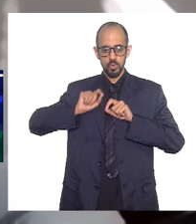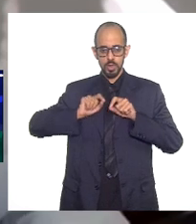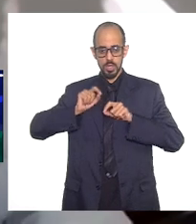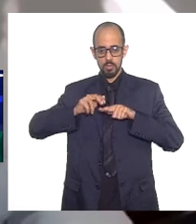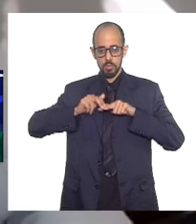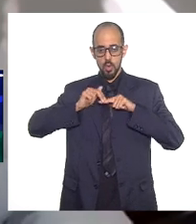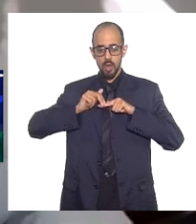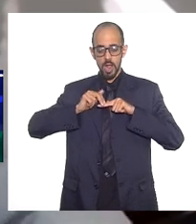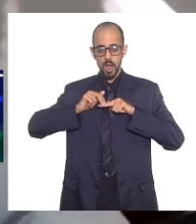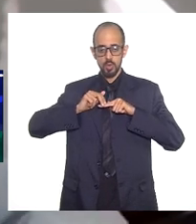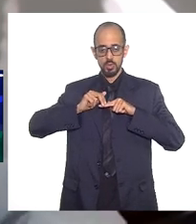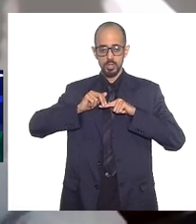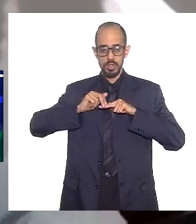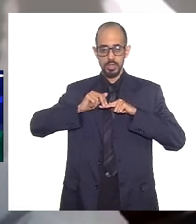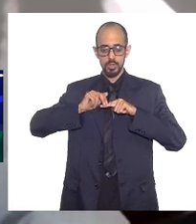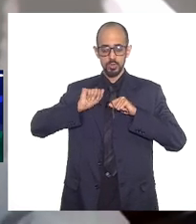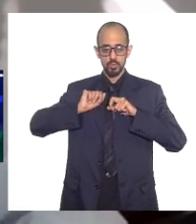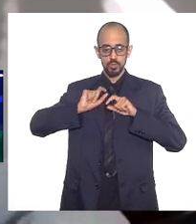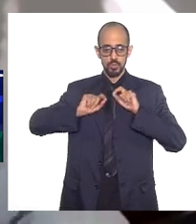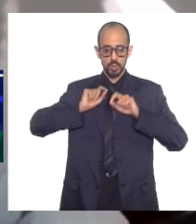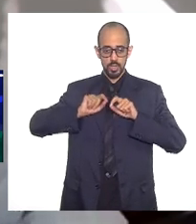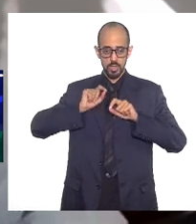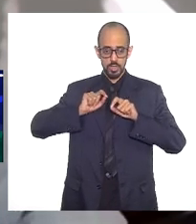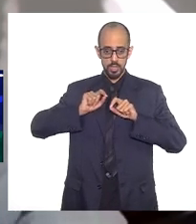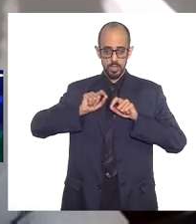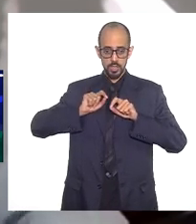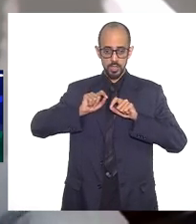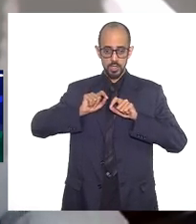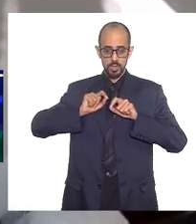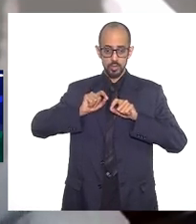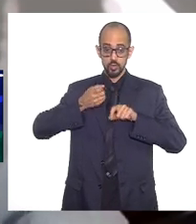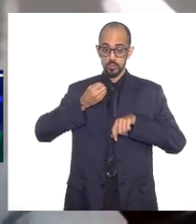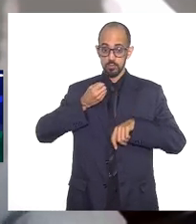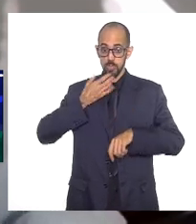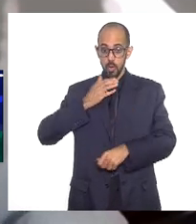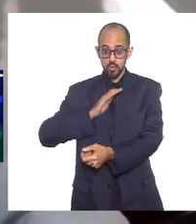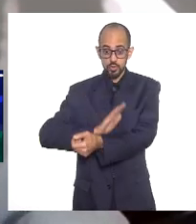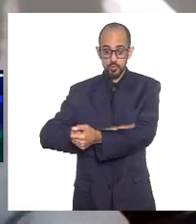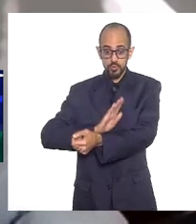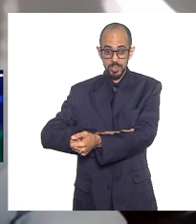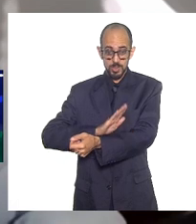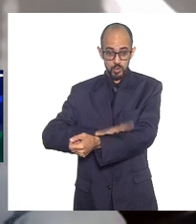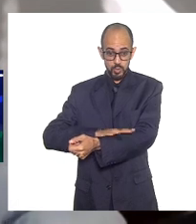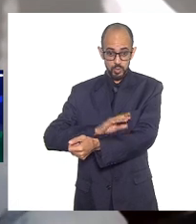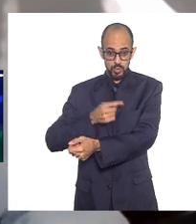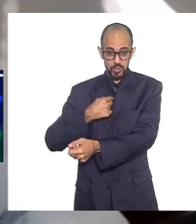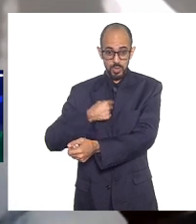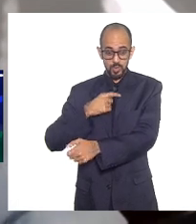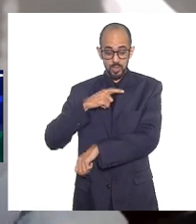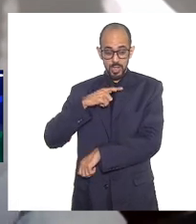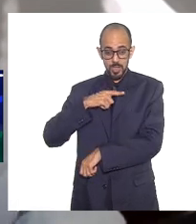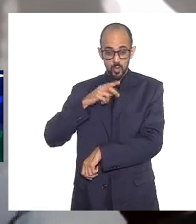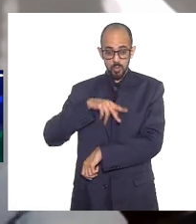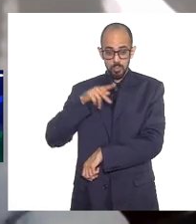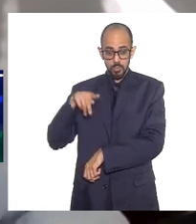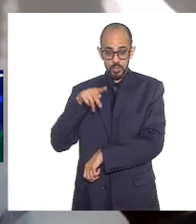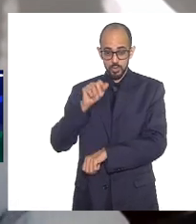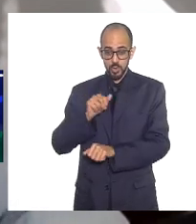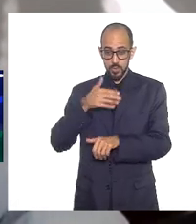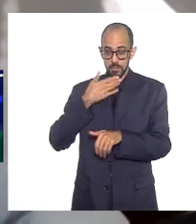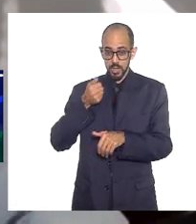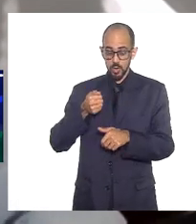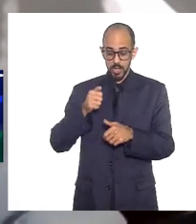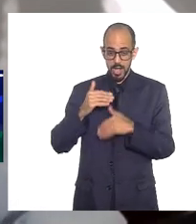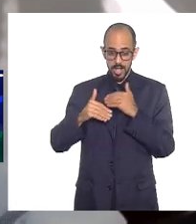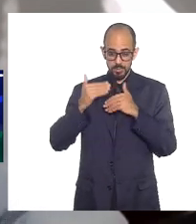função desses bons vícios que desenvolvi como professor, tentando melhorar a cada dia,